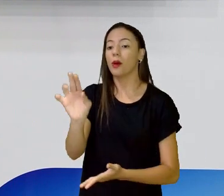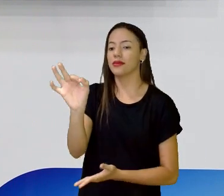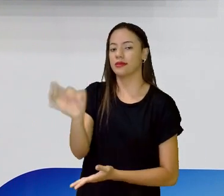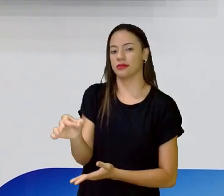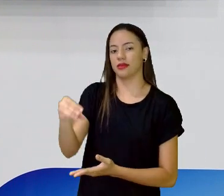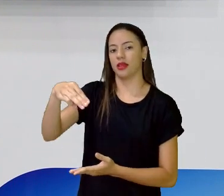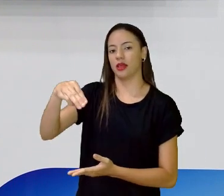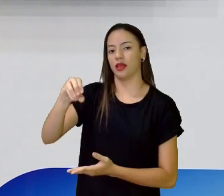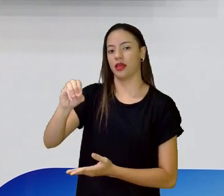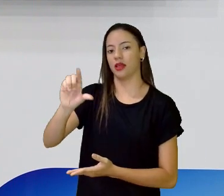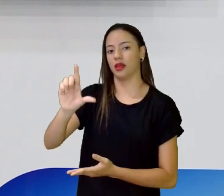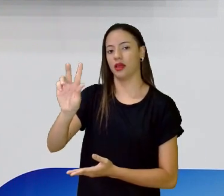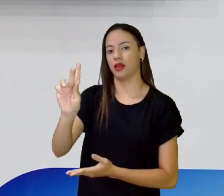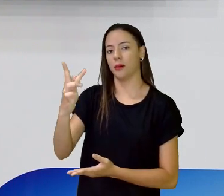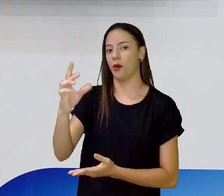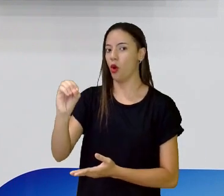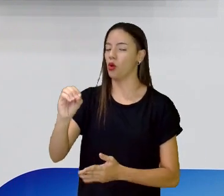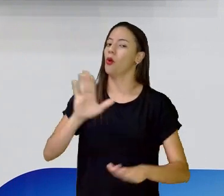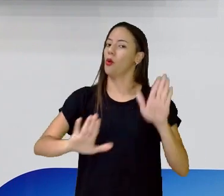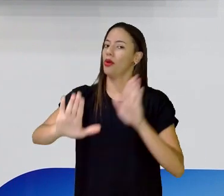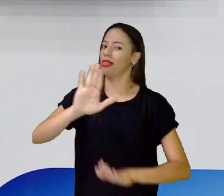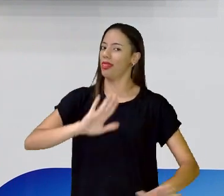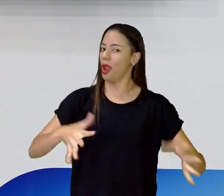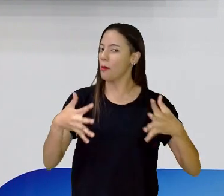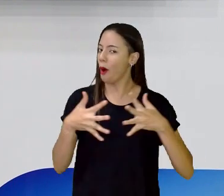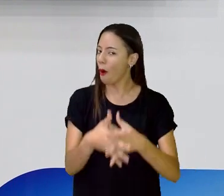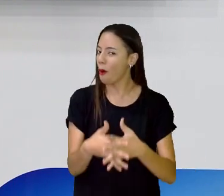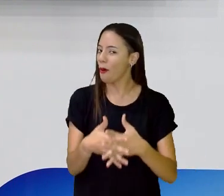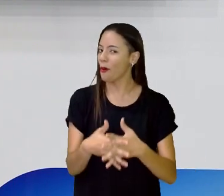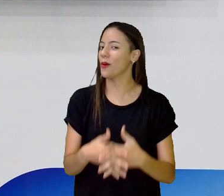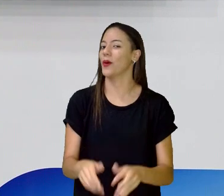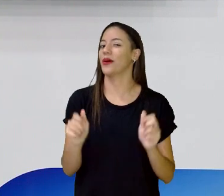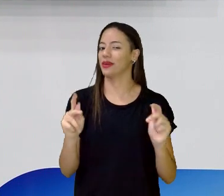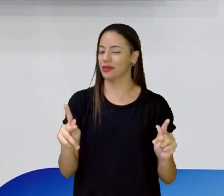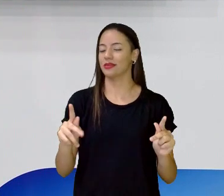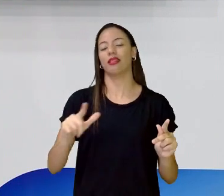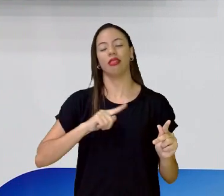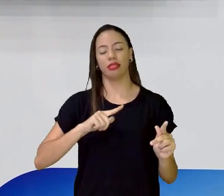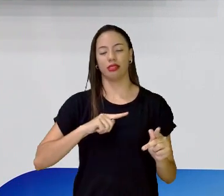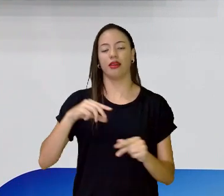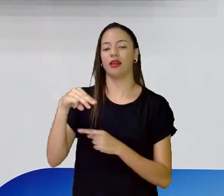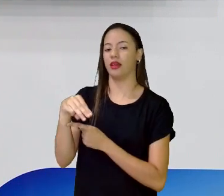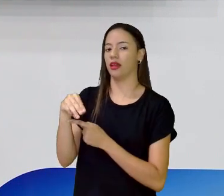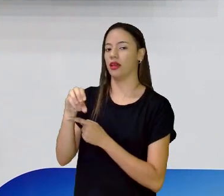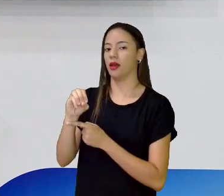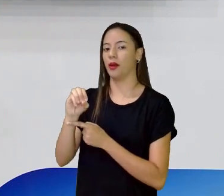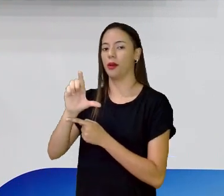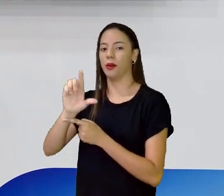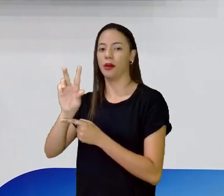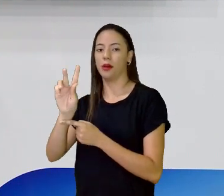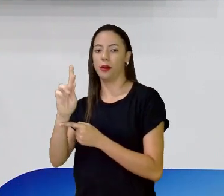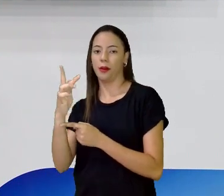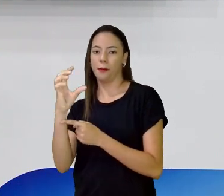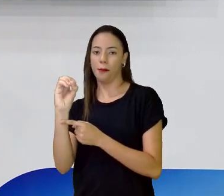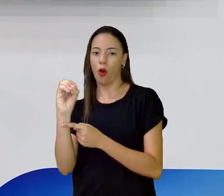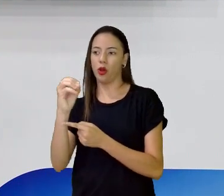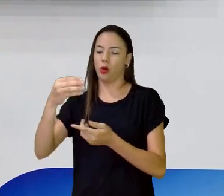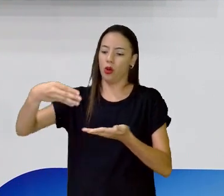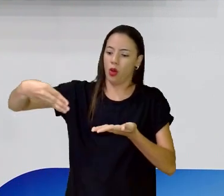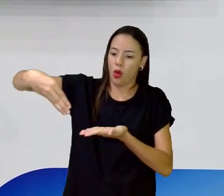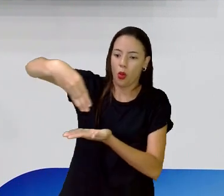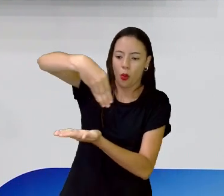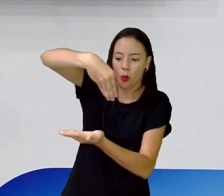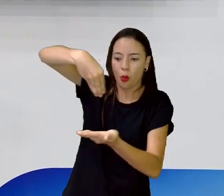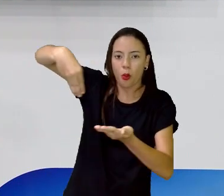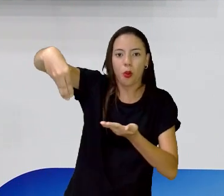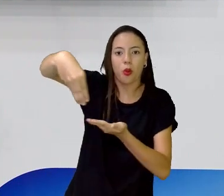Molho de chaves. Cuidado para não confundir, tá certo? Porque existe o molho, que é um líquido